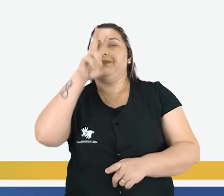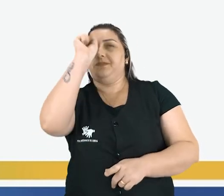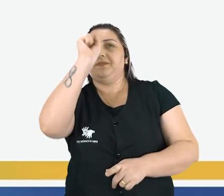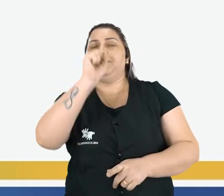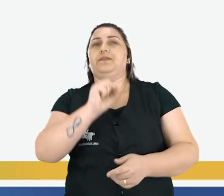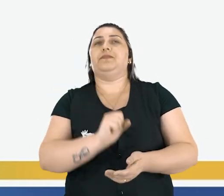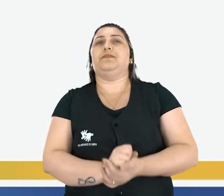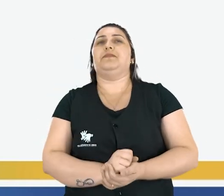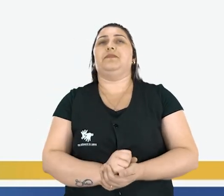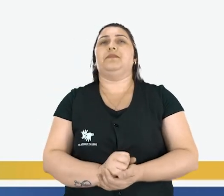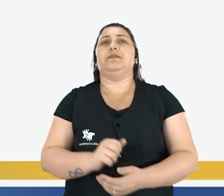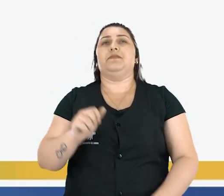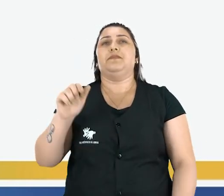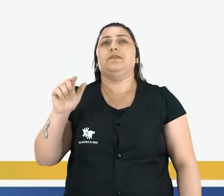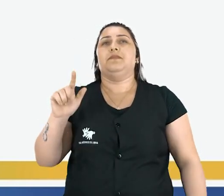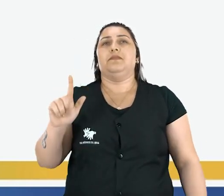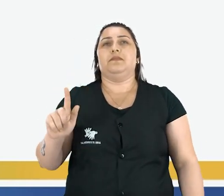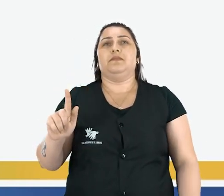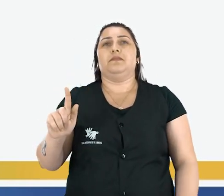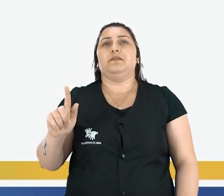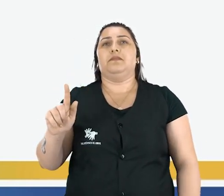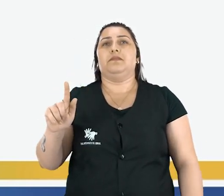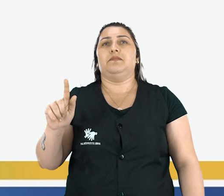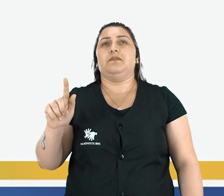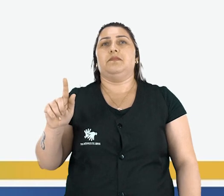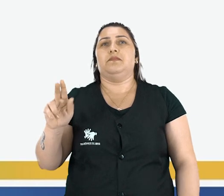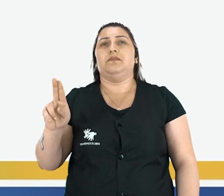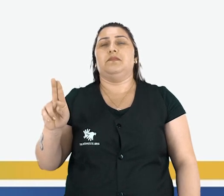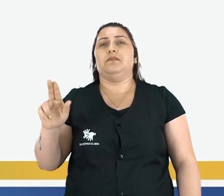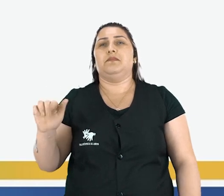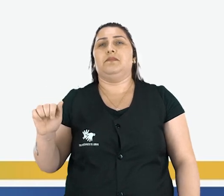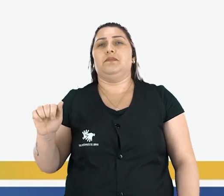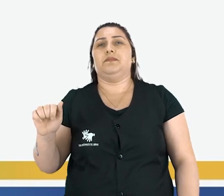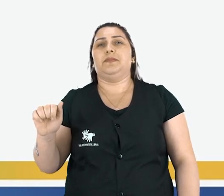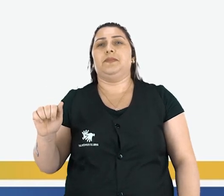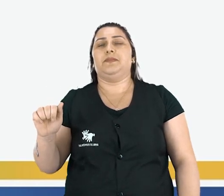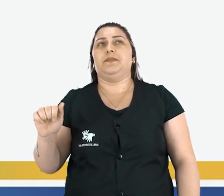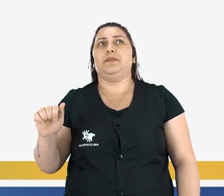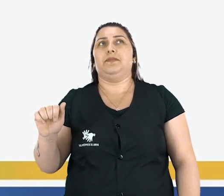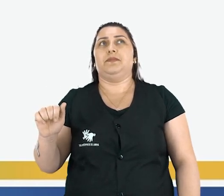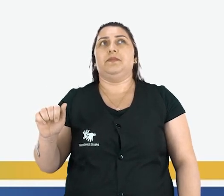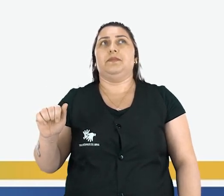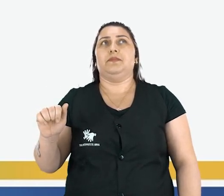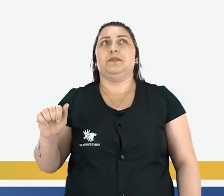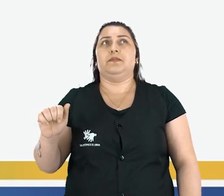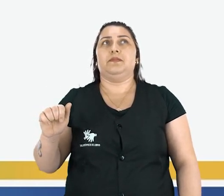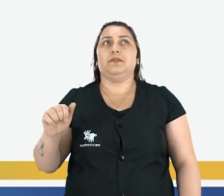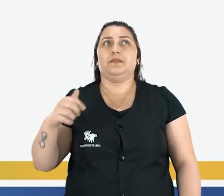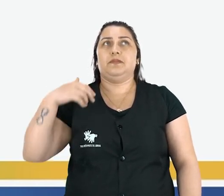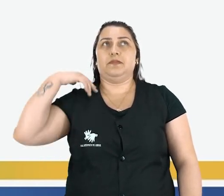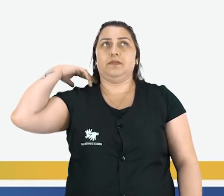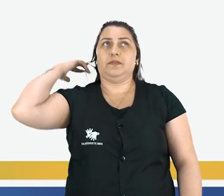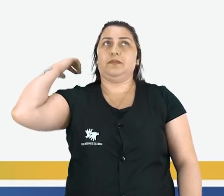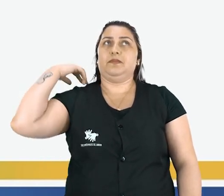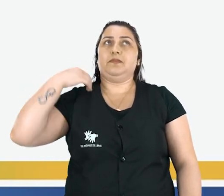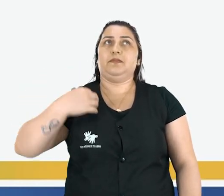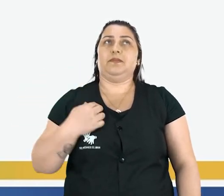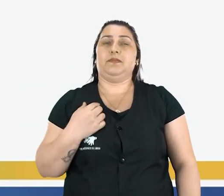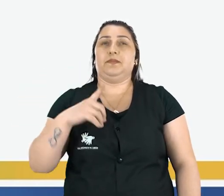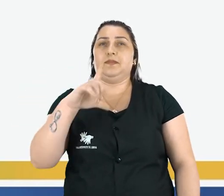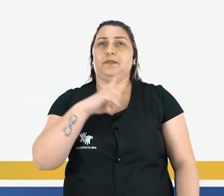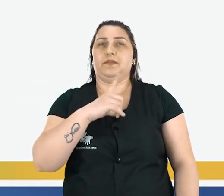Esporte ré régua eu e o a forma outro pedacinho outra sílaba sílaba gua